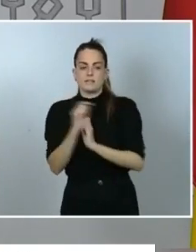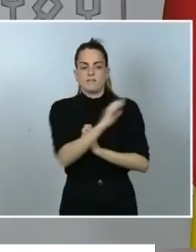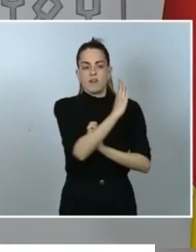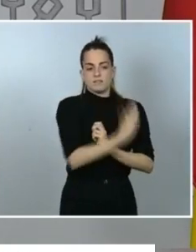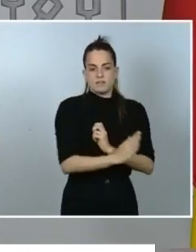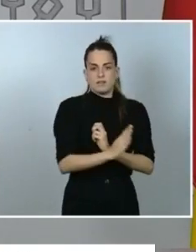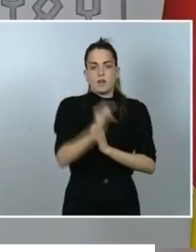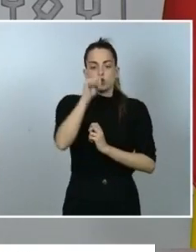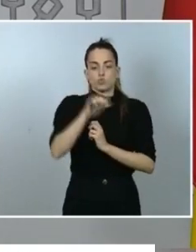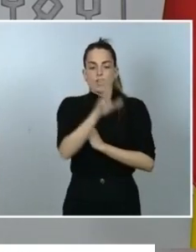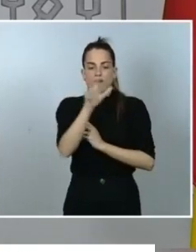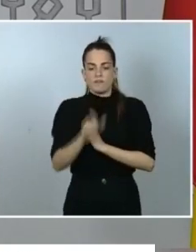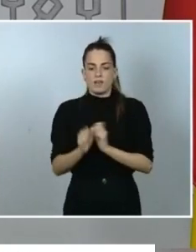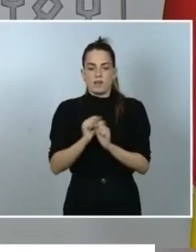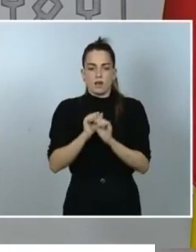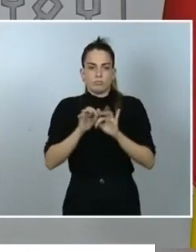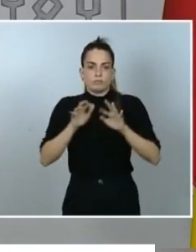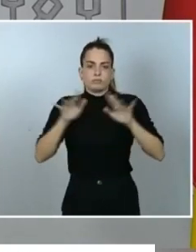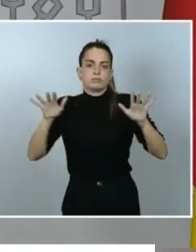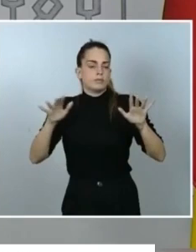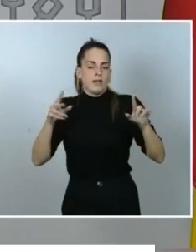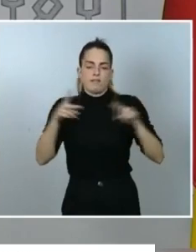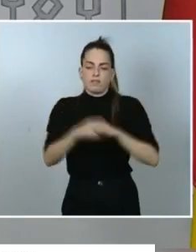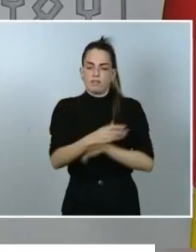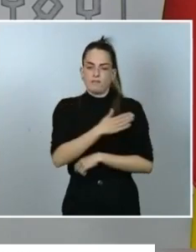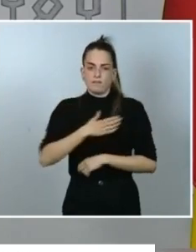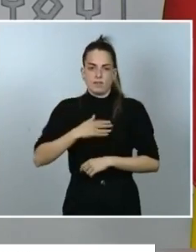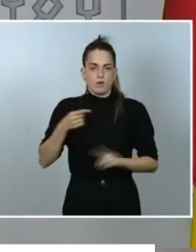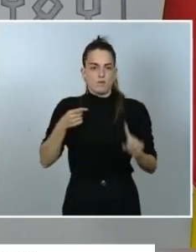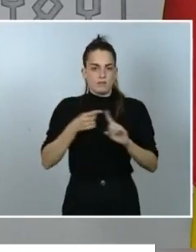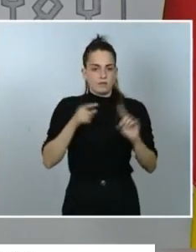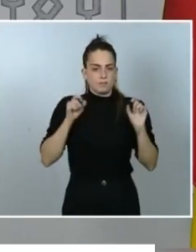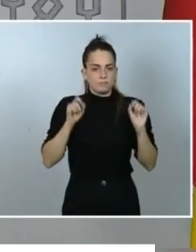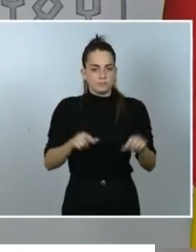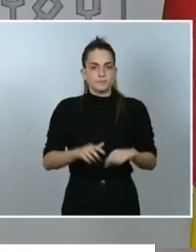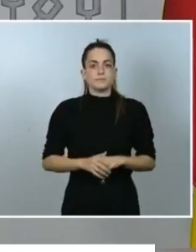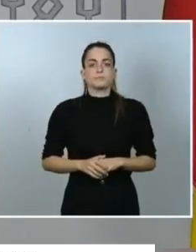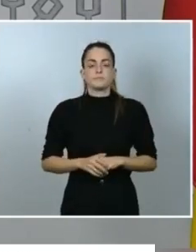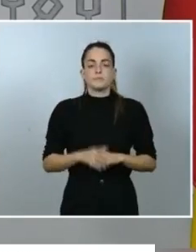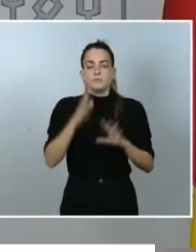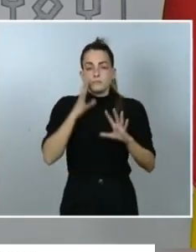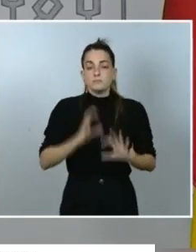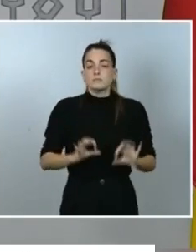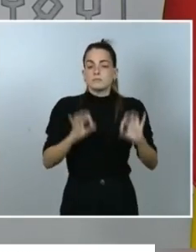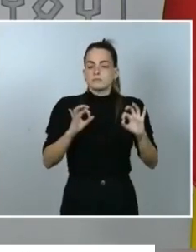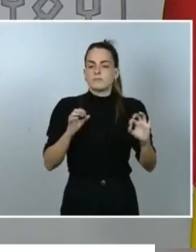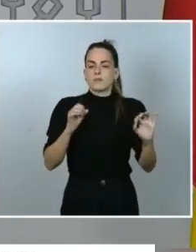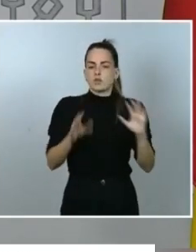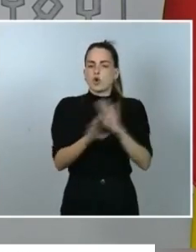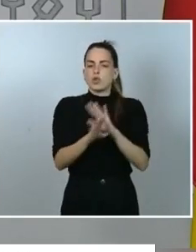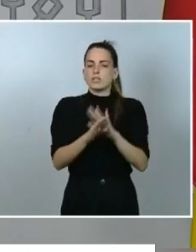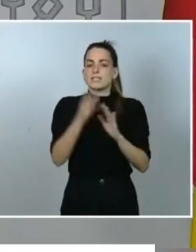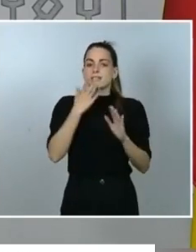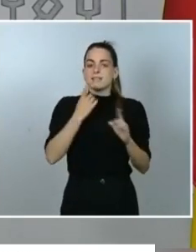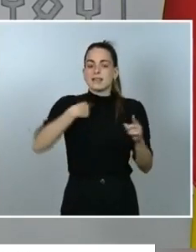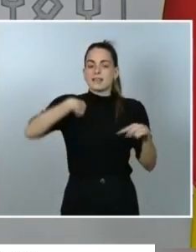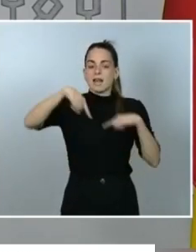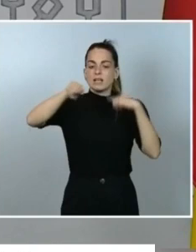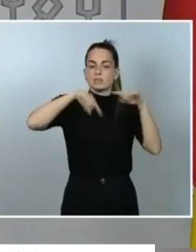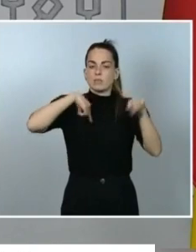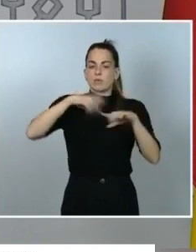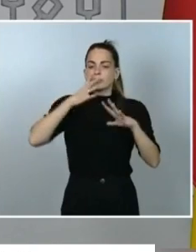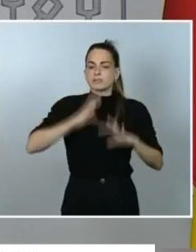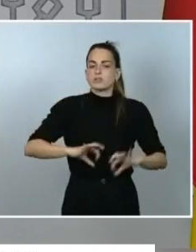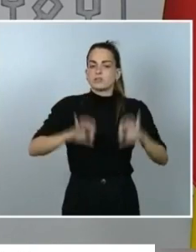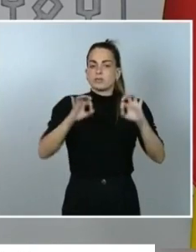internacional, que se interroga sobre a sua capacidade de contágio, assim como sobre a eficácia das vacinas